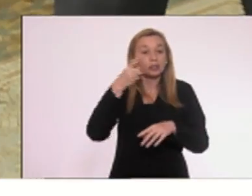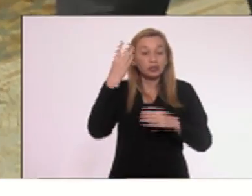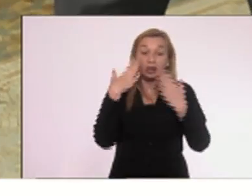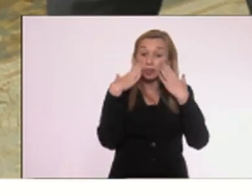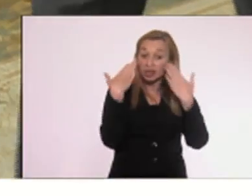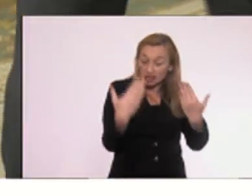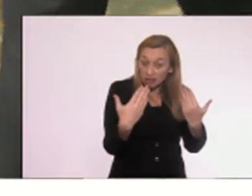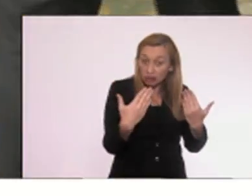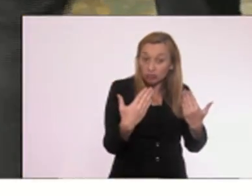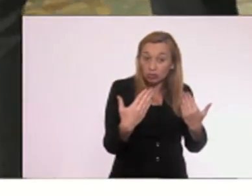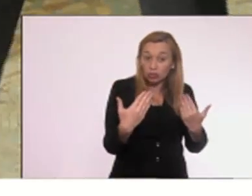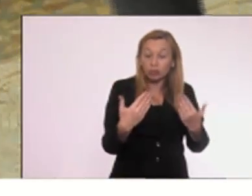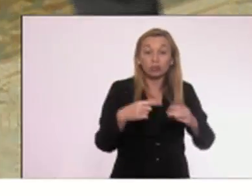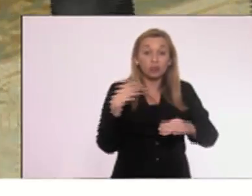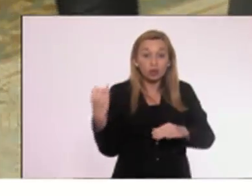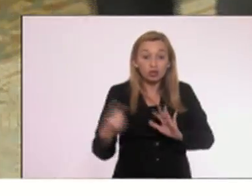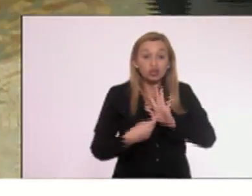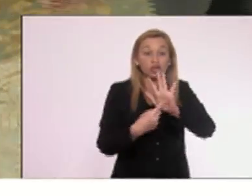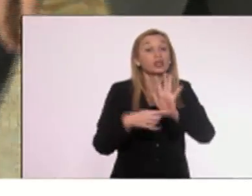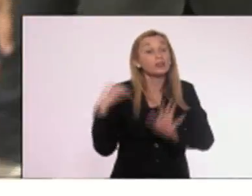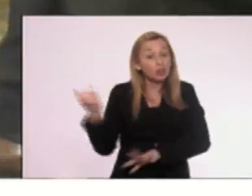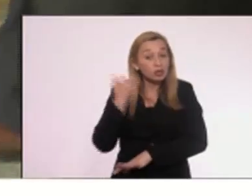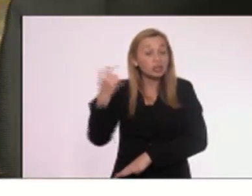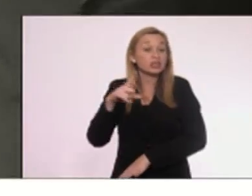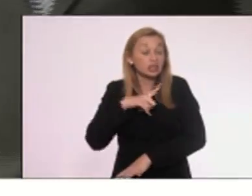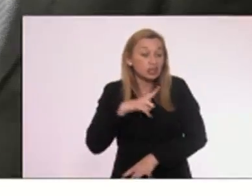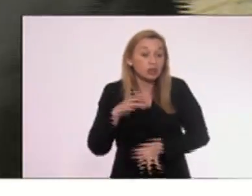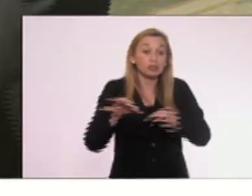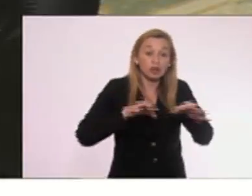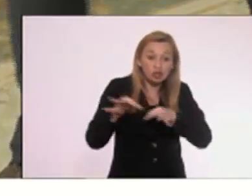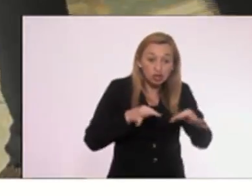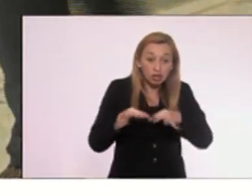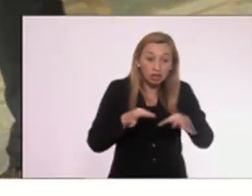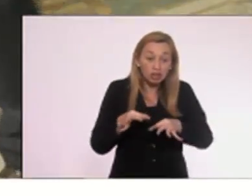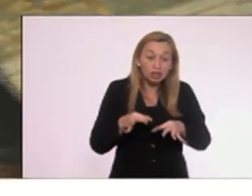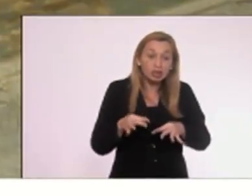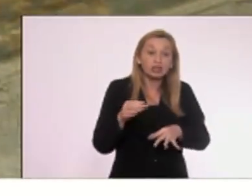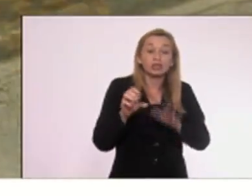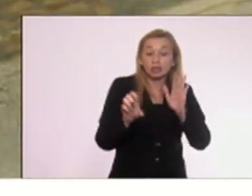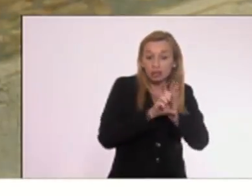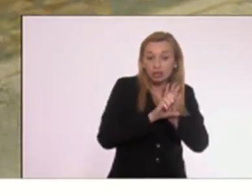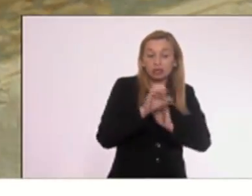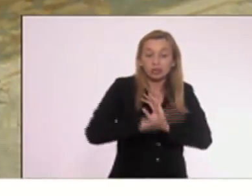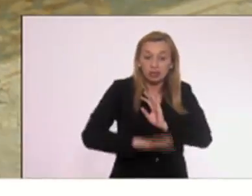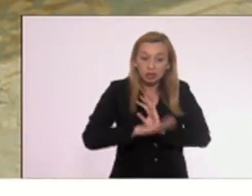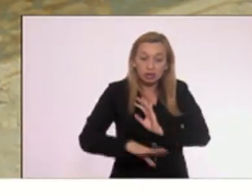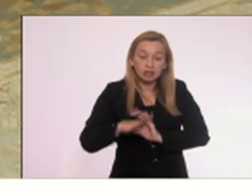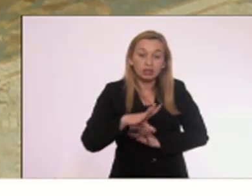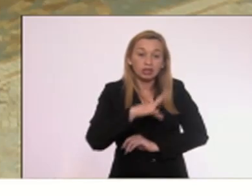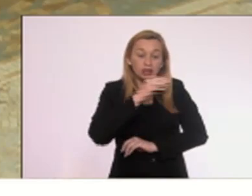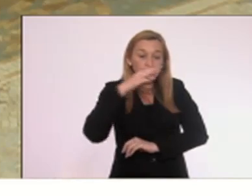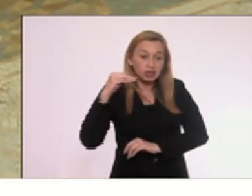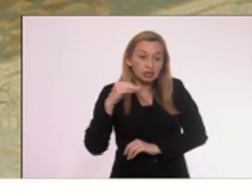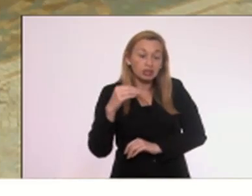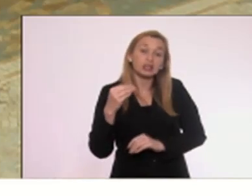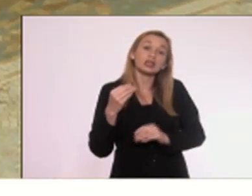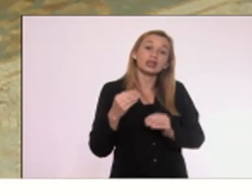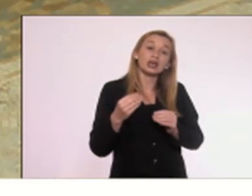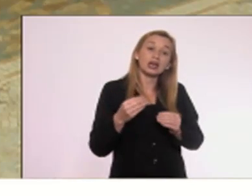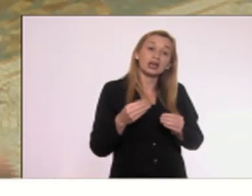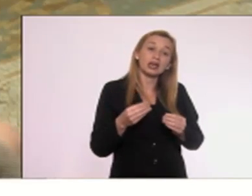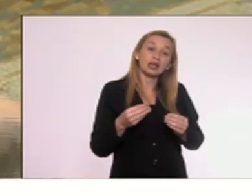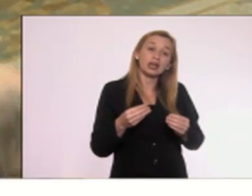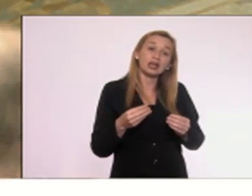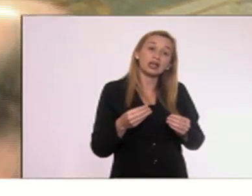pela relevância, a importância que tem esse projeto, Orçamento Criança e Adolescente, e ela cedeu gentilmente